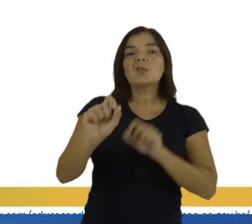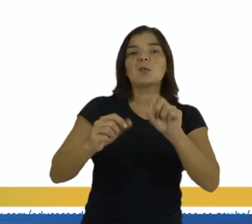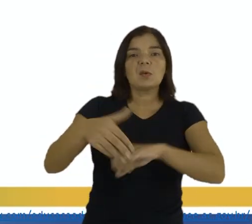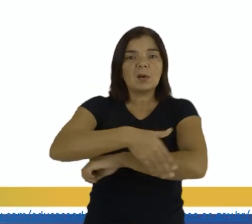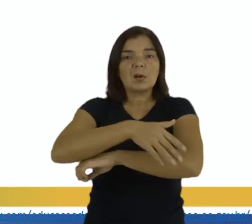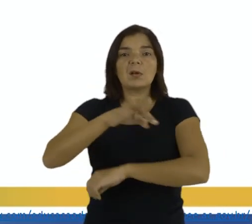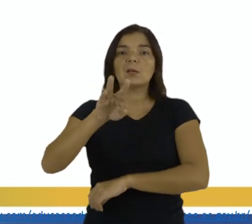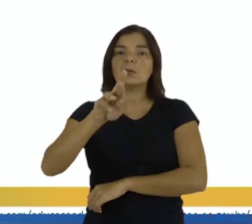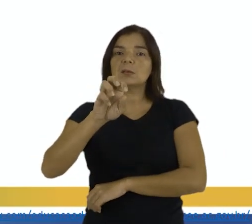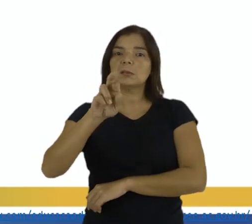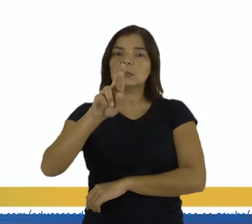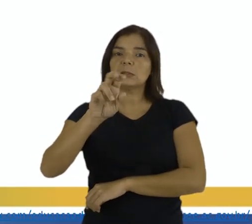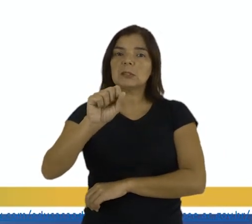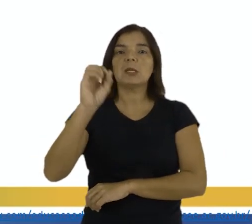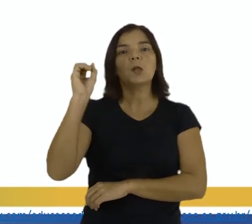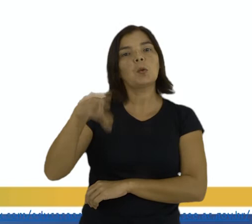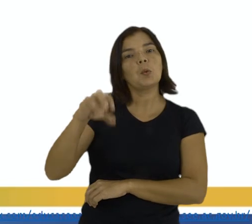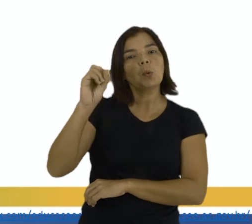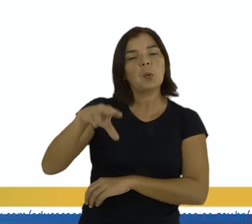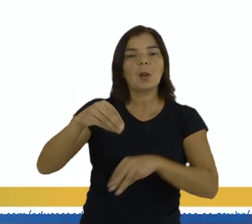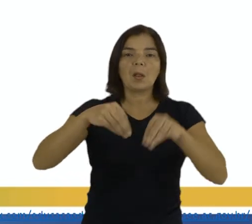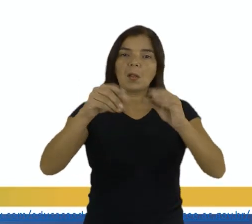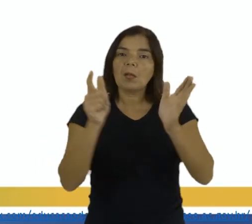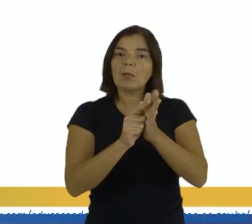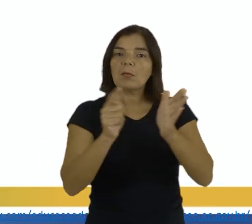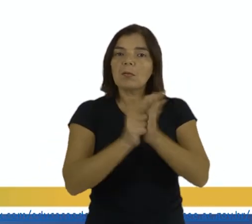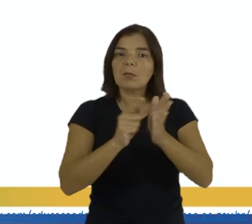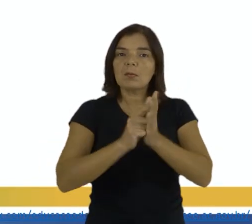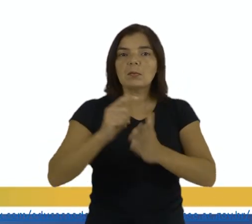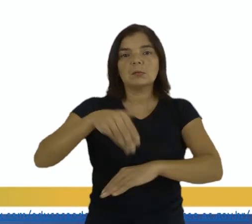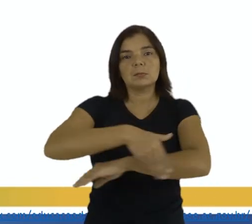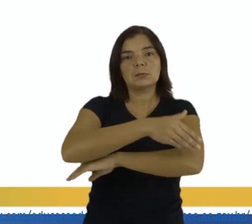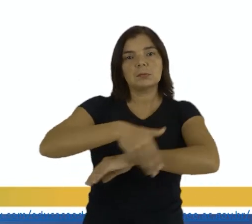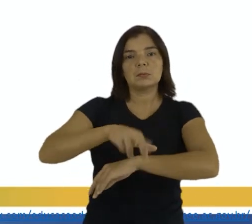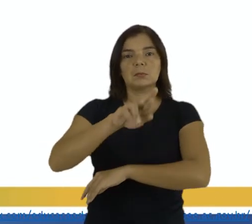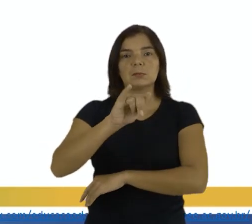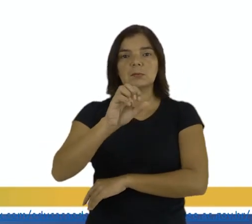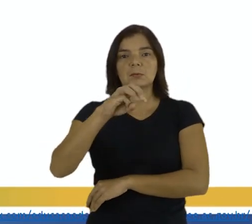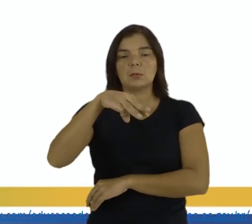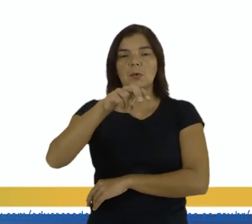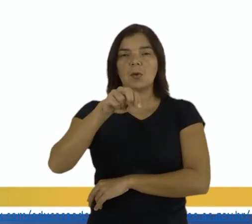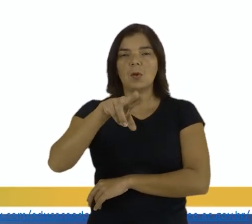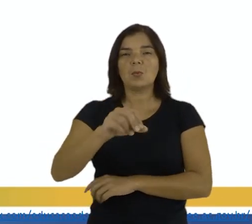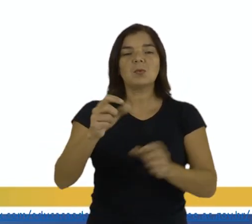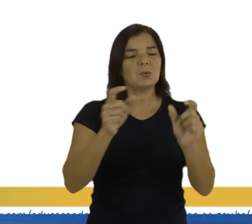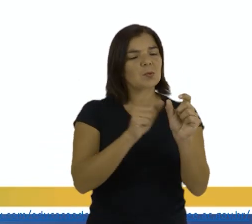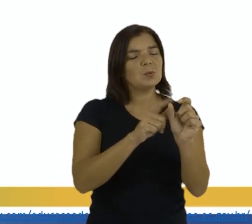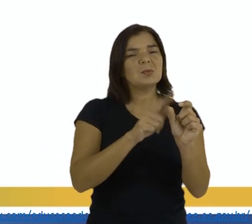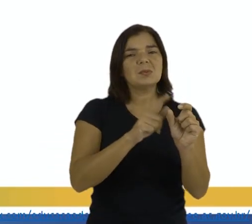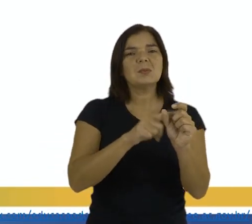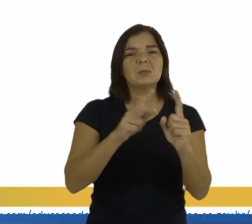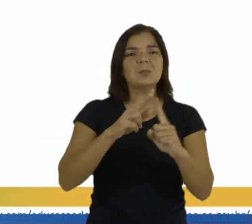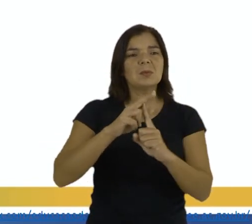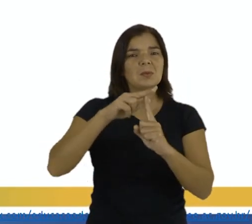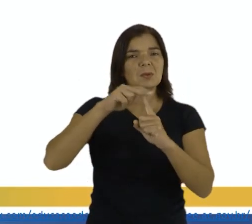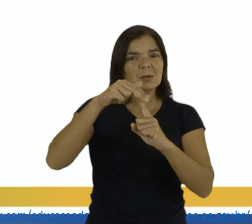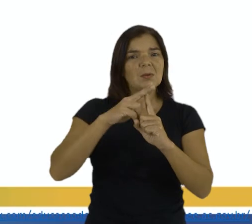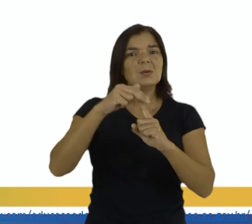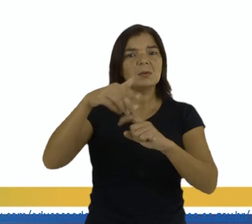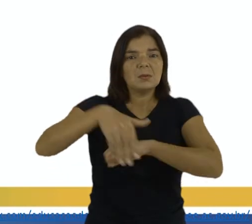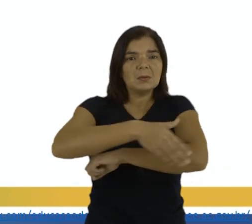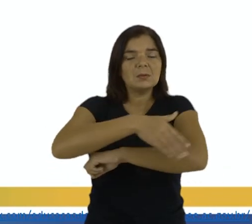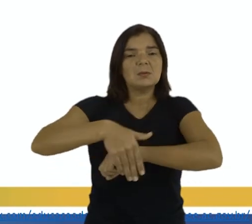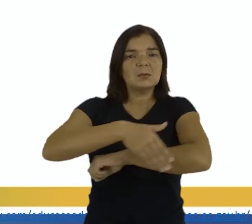de Teresa, que joga um lencinho de papel na rua de Raimundo, que joga uma tampinha de refrigerante na rua